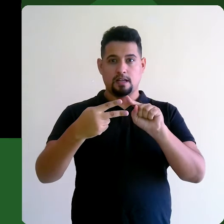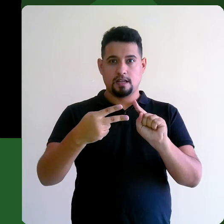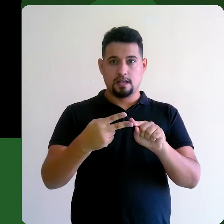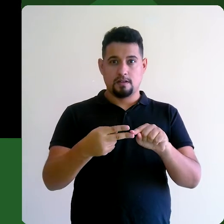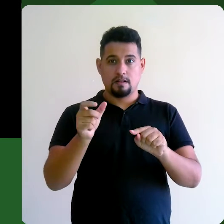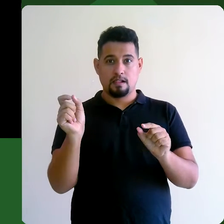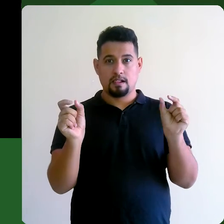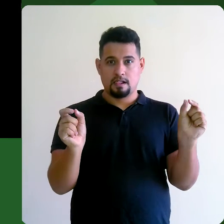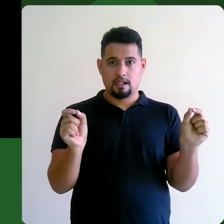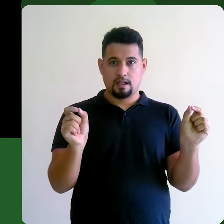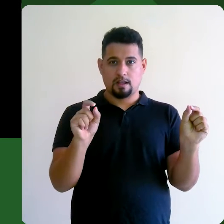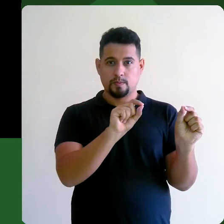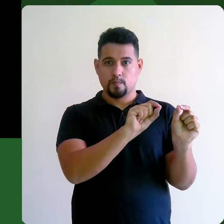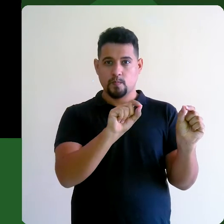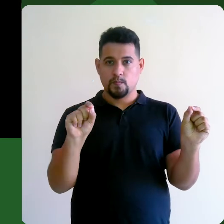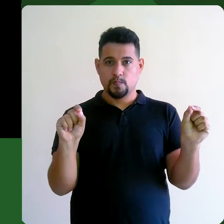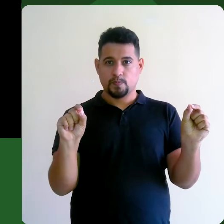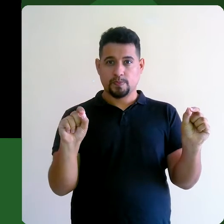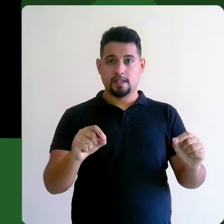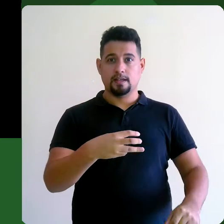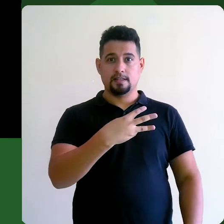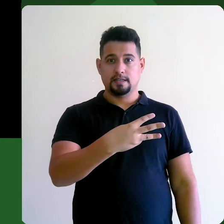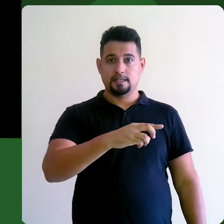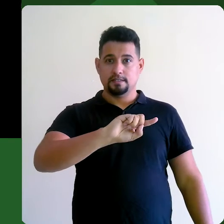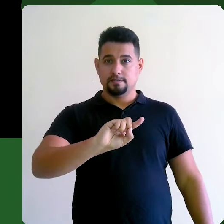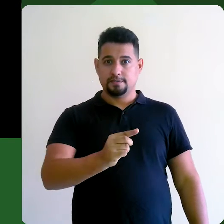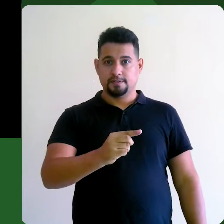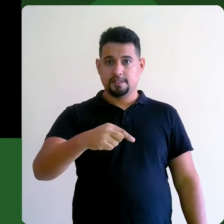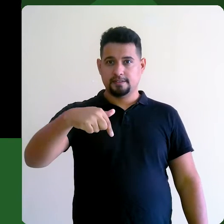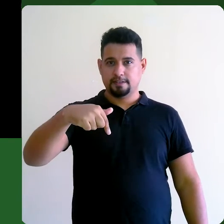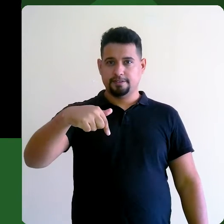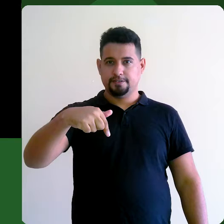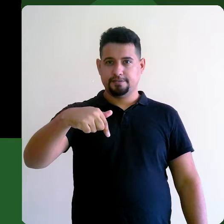3,7 aqui nas duas laterais.